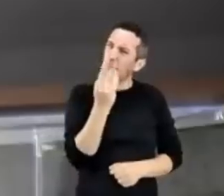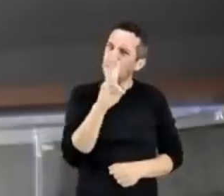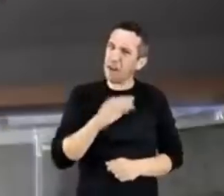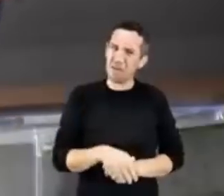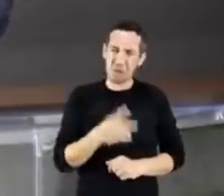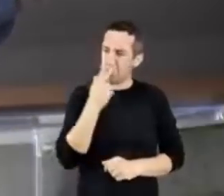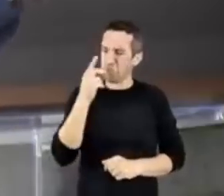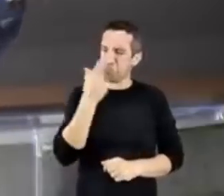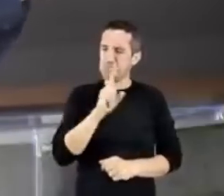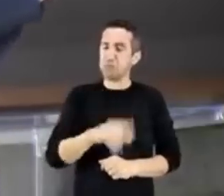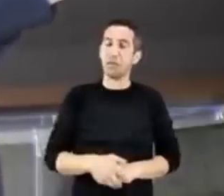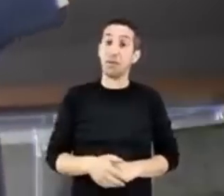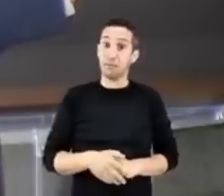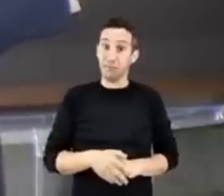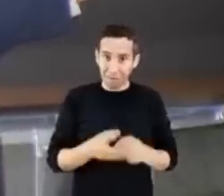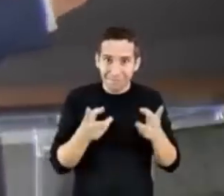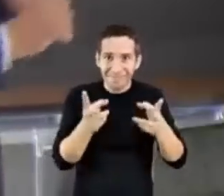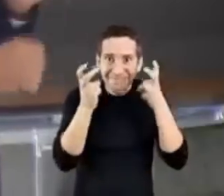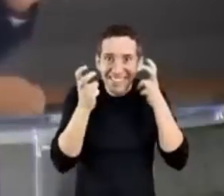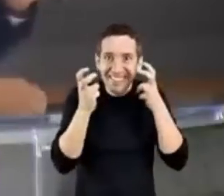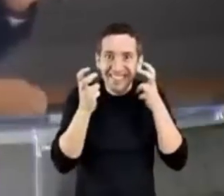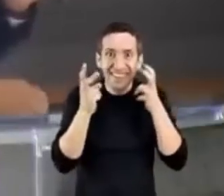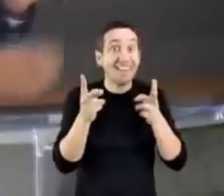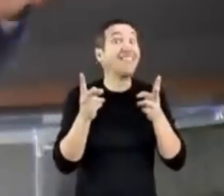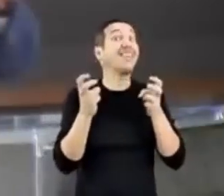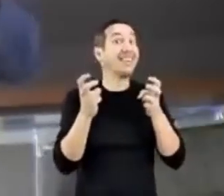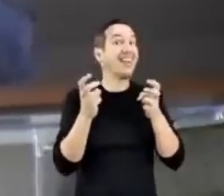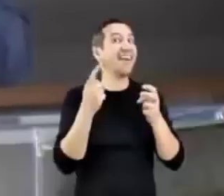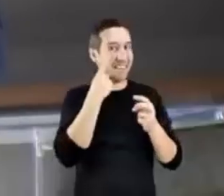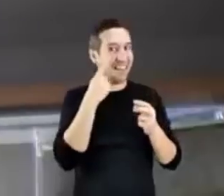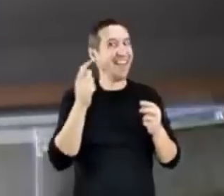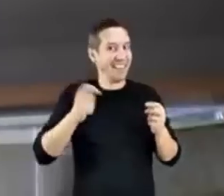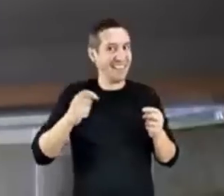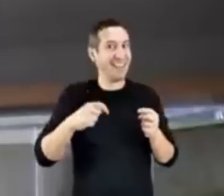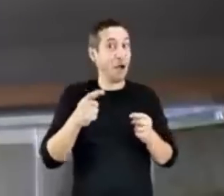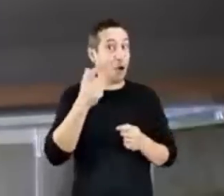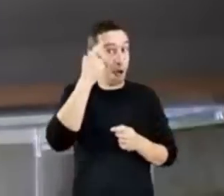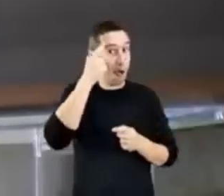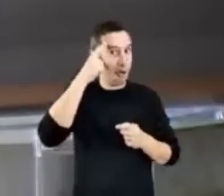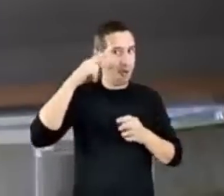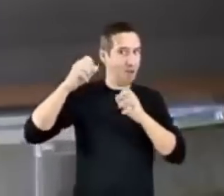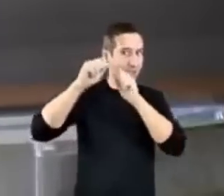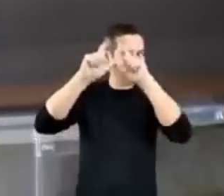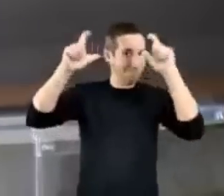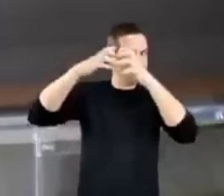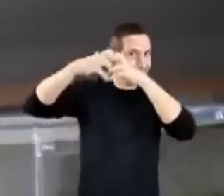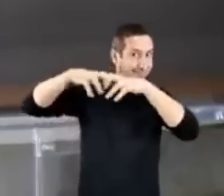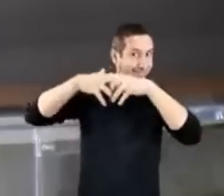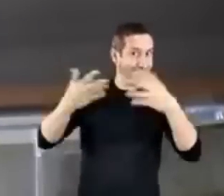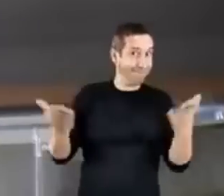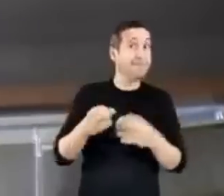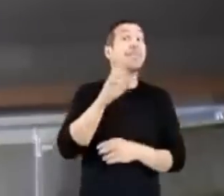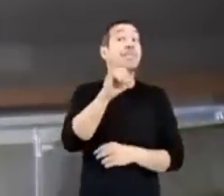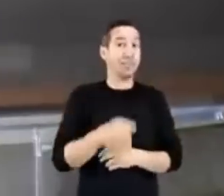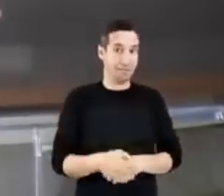mas agora a gente tem como fazer uma uma pequena meditação com relação a essa situação você vê se um vírus